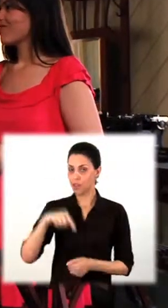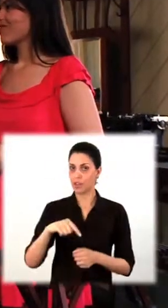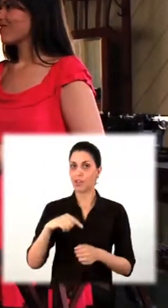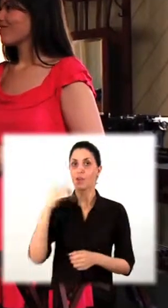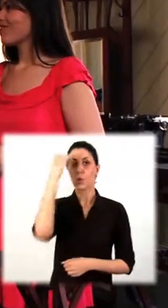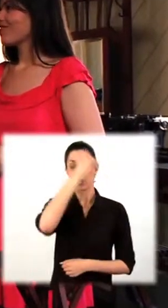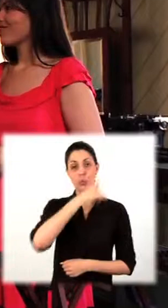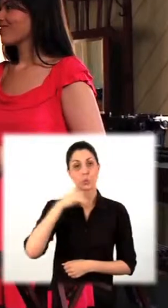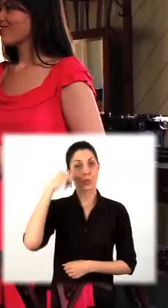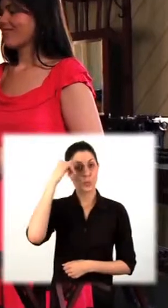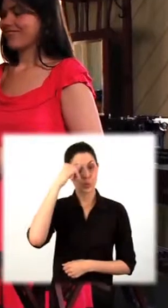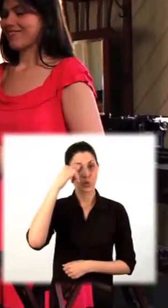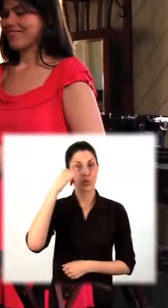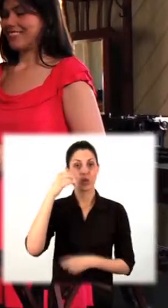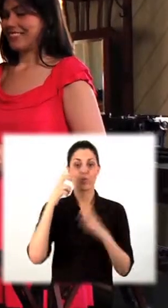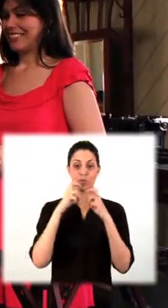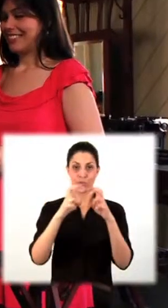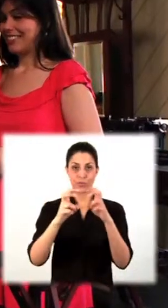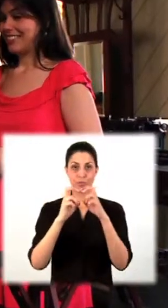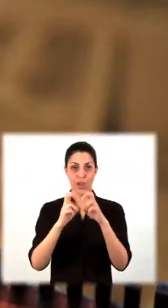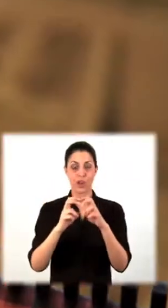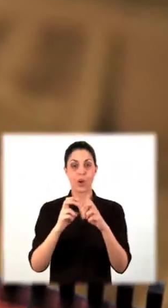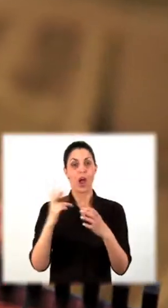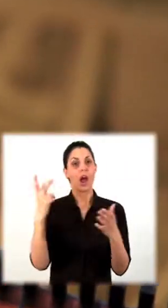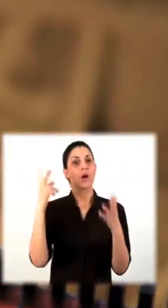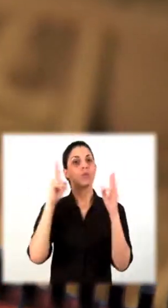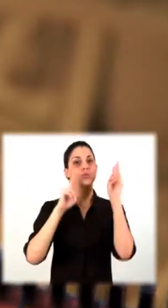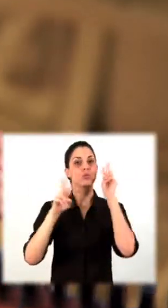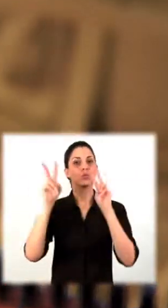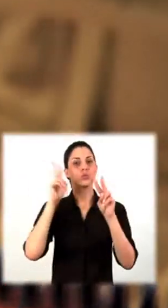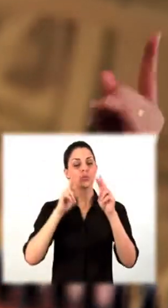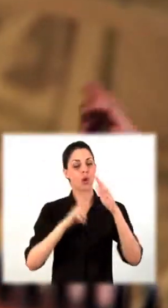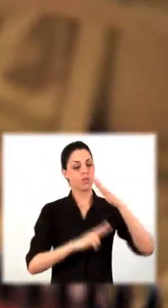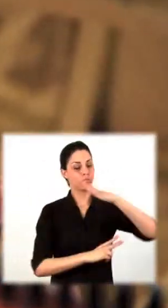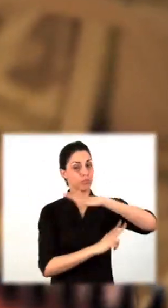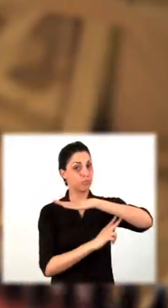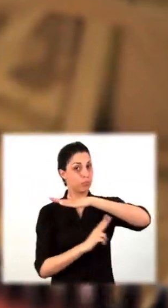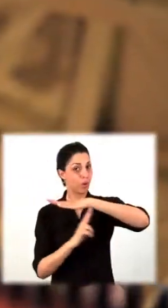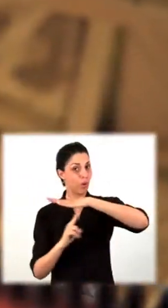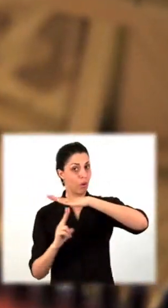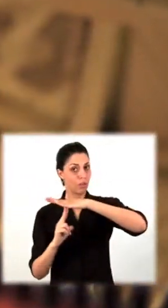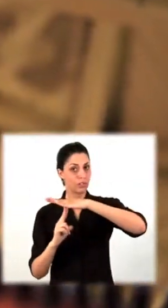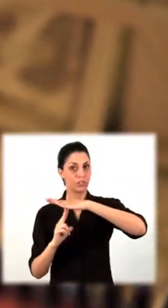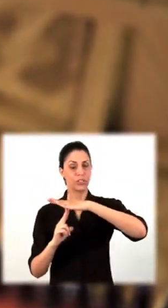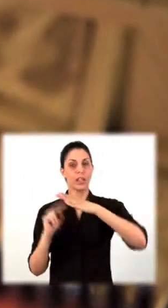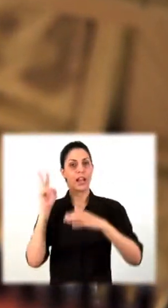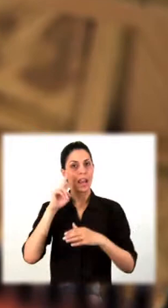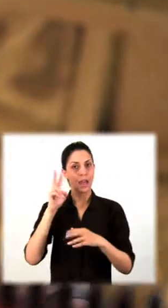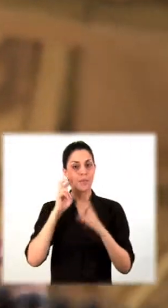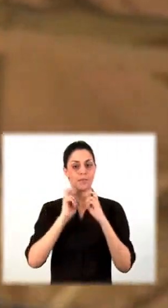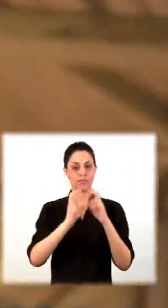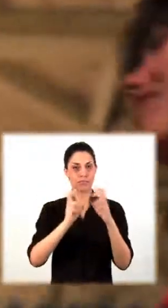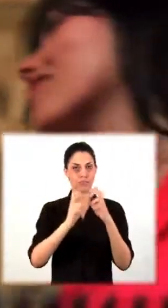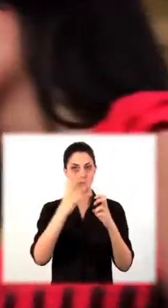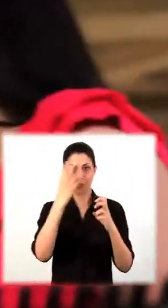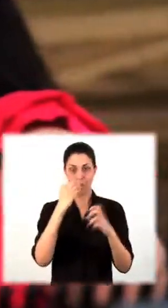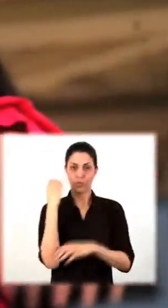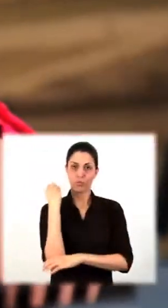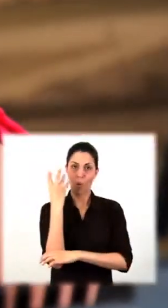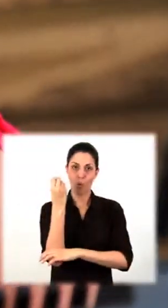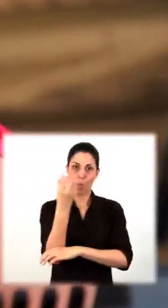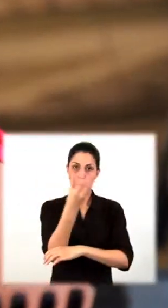Museu Ferroviário, a história dessa ponte. Ela foi construída para a inauguração daquela locomotiva que a gente viu lá na foto.